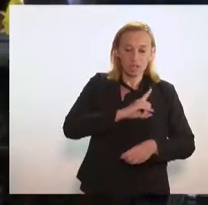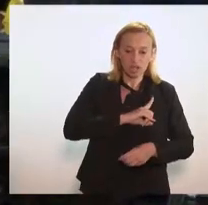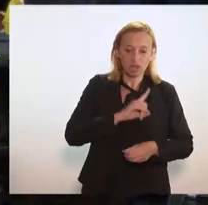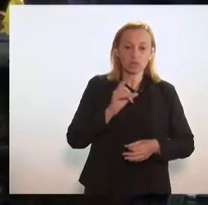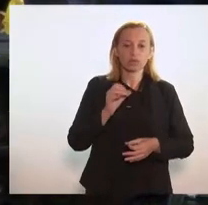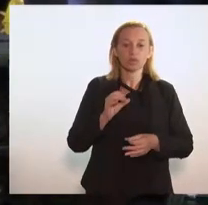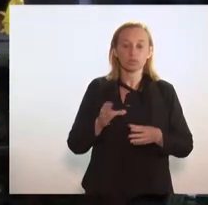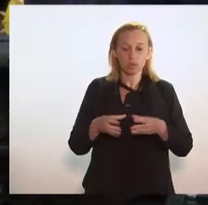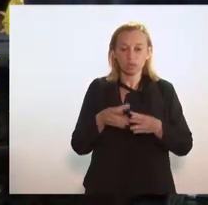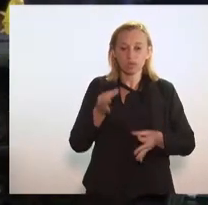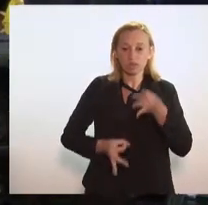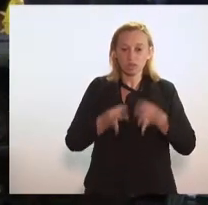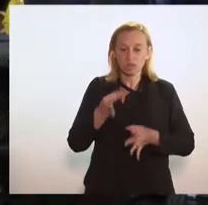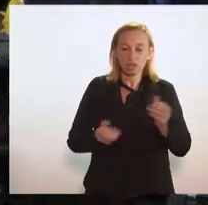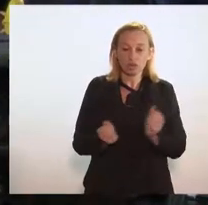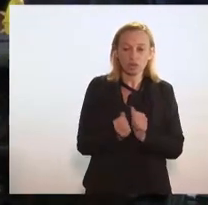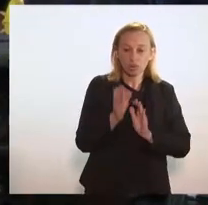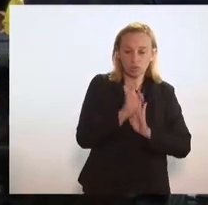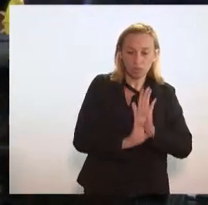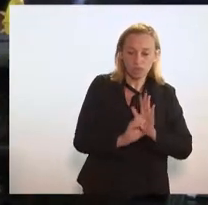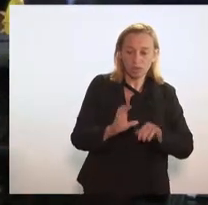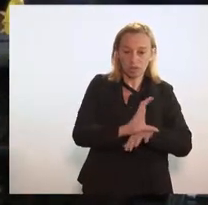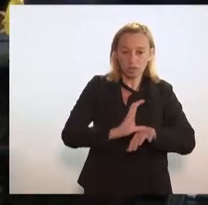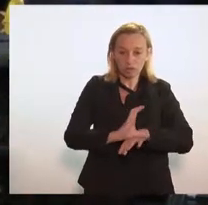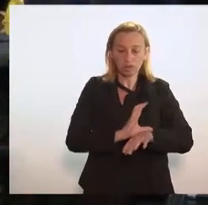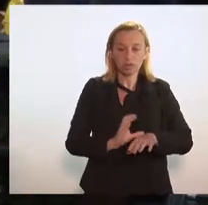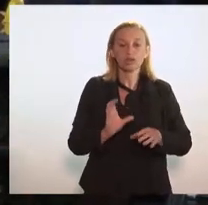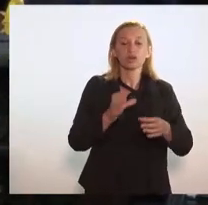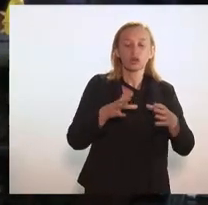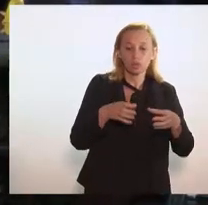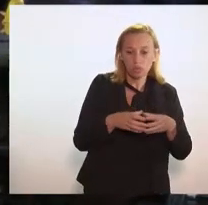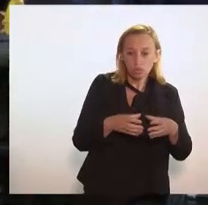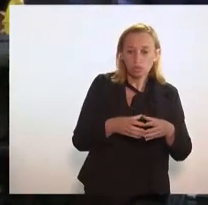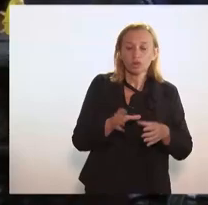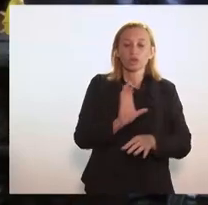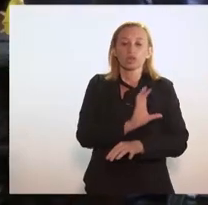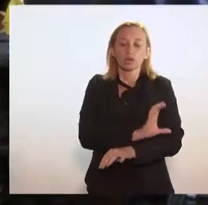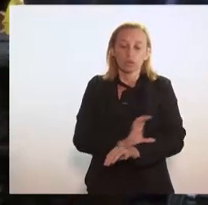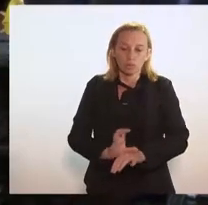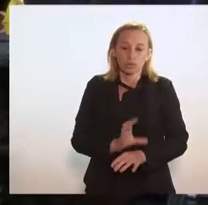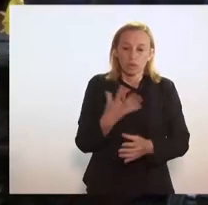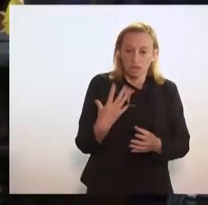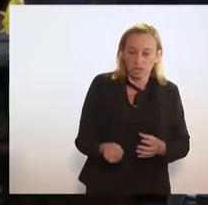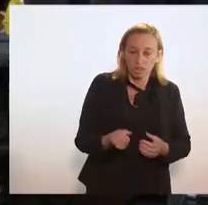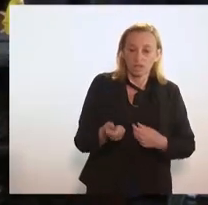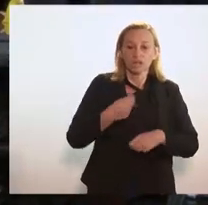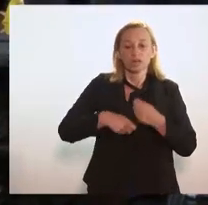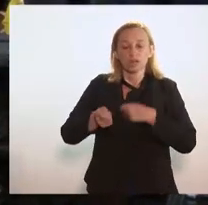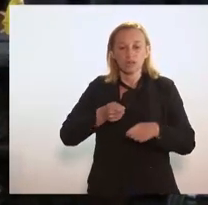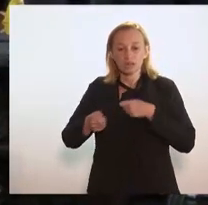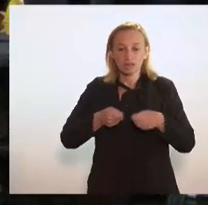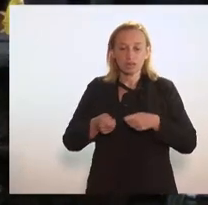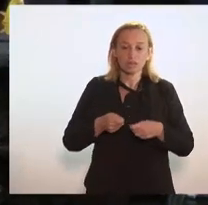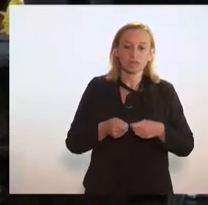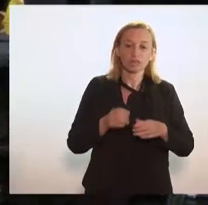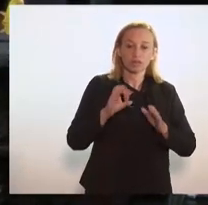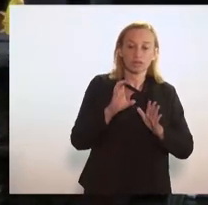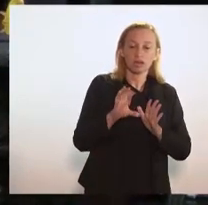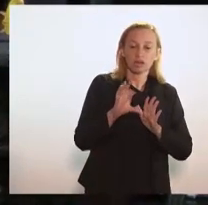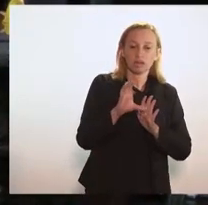constantes pela personalidade com emenda de Cultura favorável e de orçamento Finanças fiscalização financeira e controle favorável com a emenda